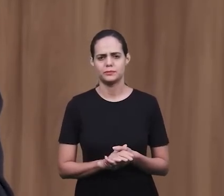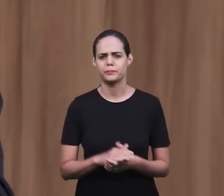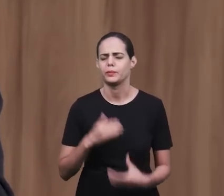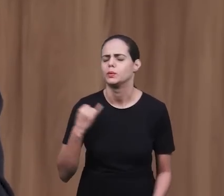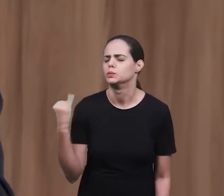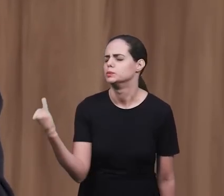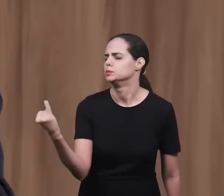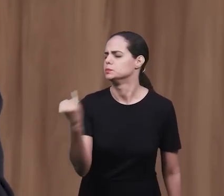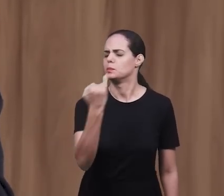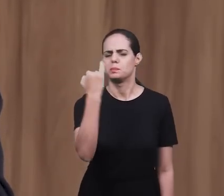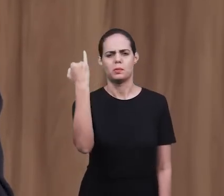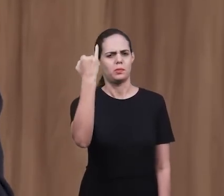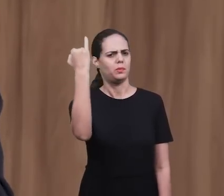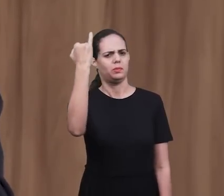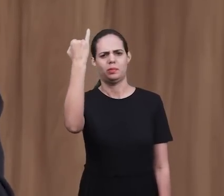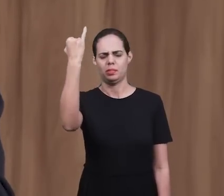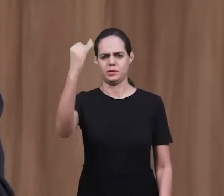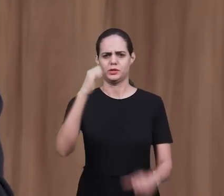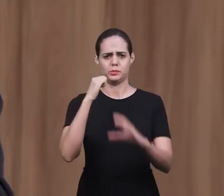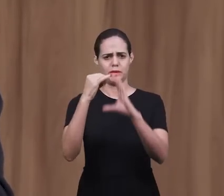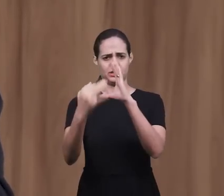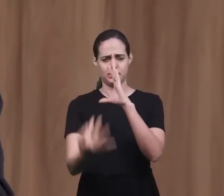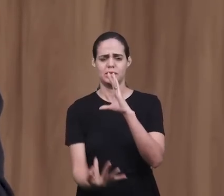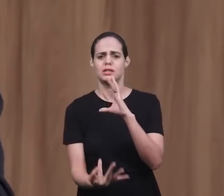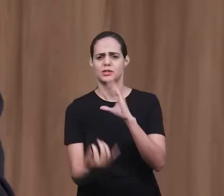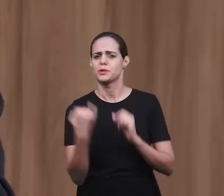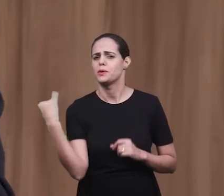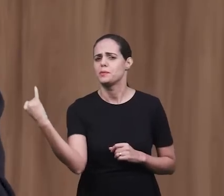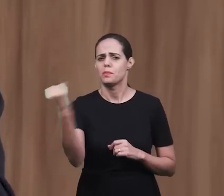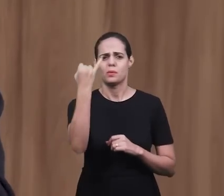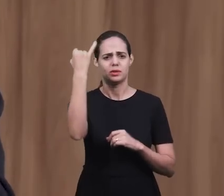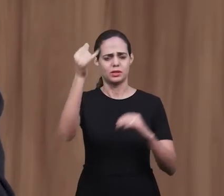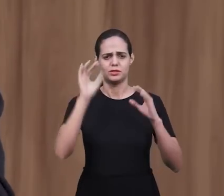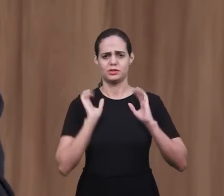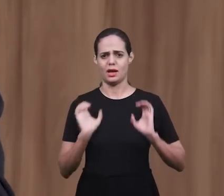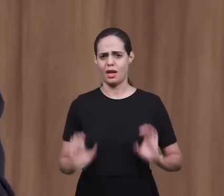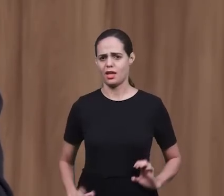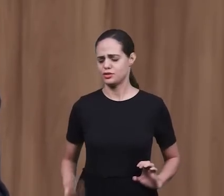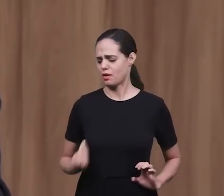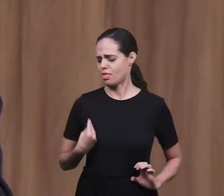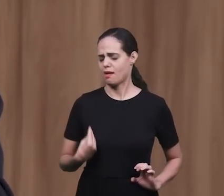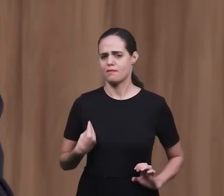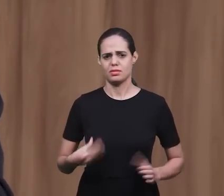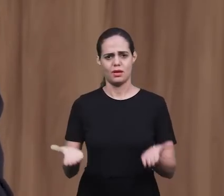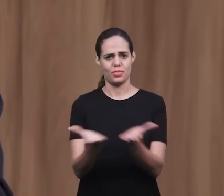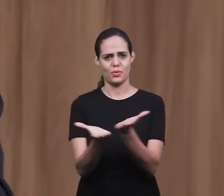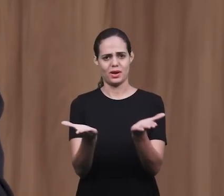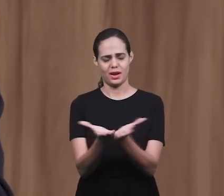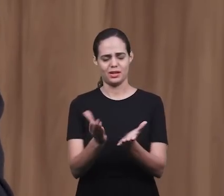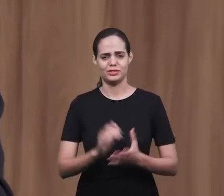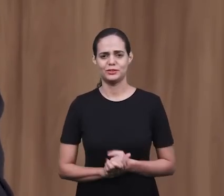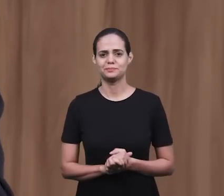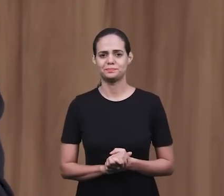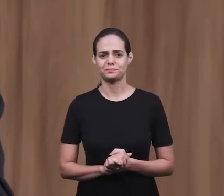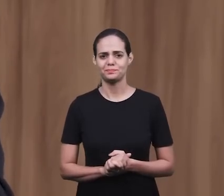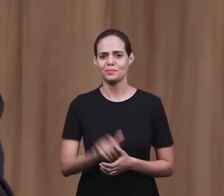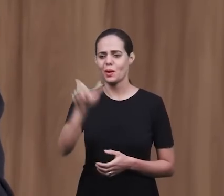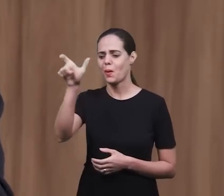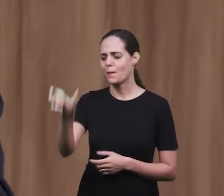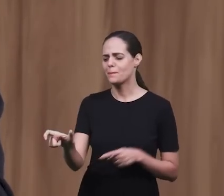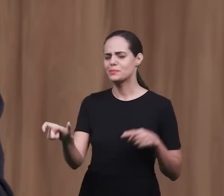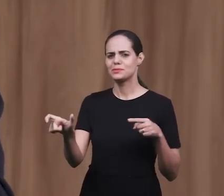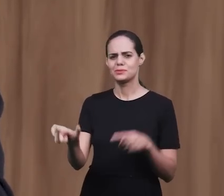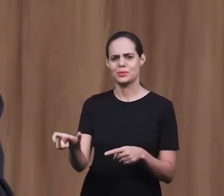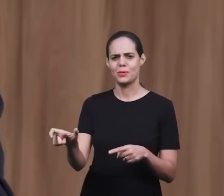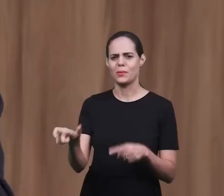hoje relacionado à questão da ética na vida do crente, que vamos falar de um crente muito especial. Esse crente é o